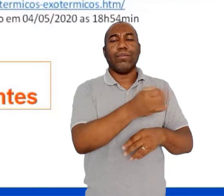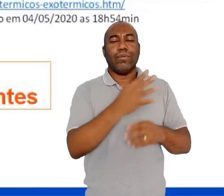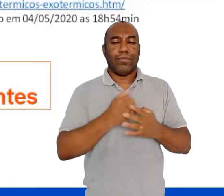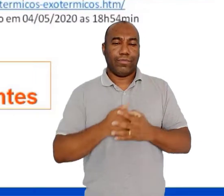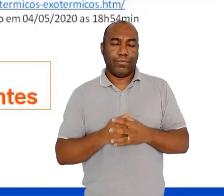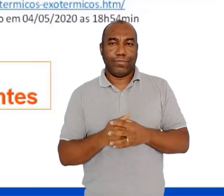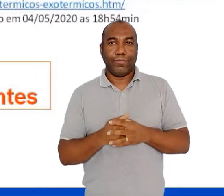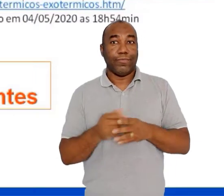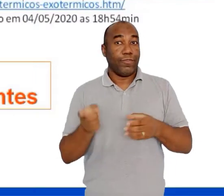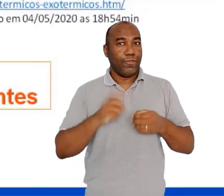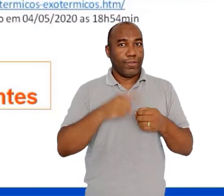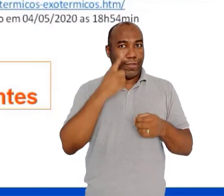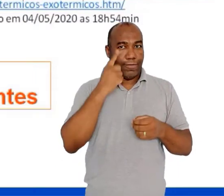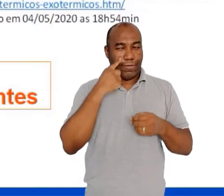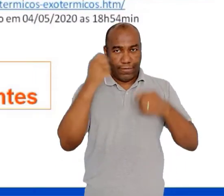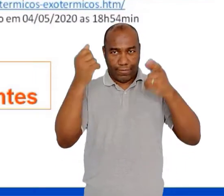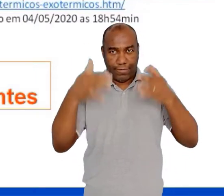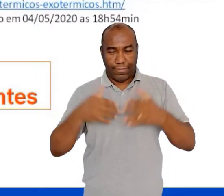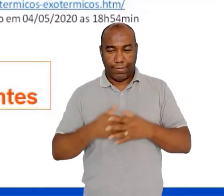lá voltar para o quadro, então.